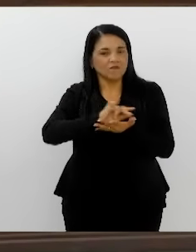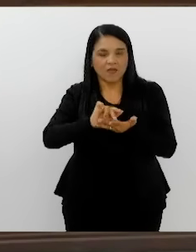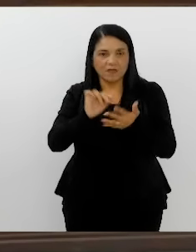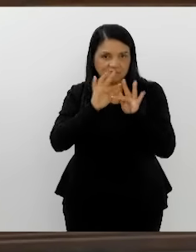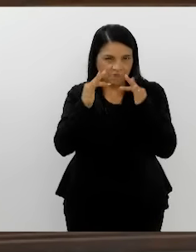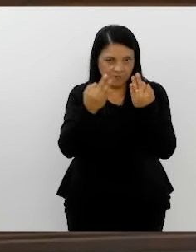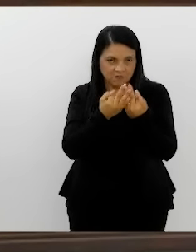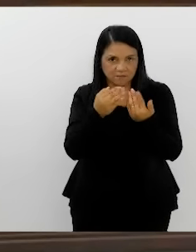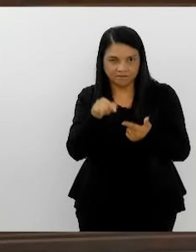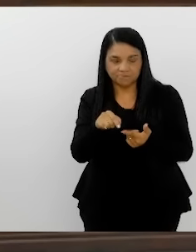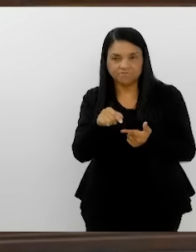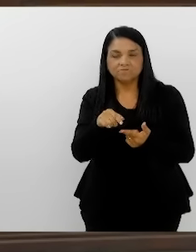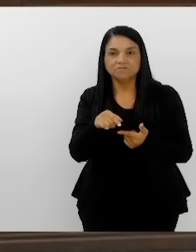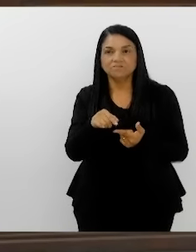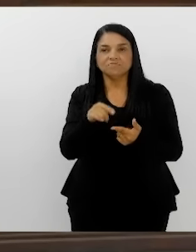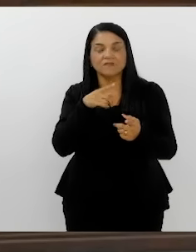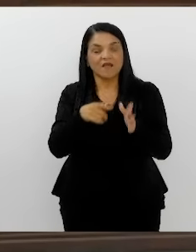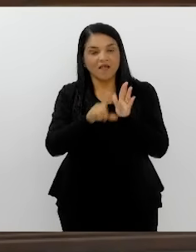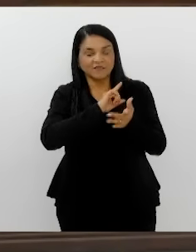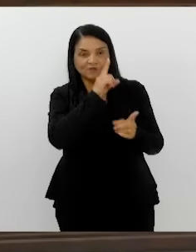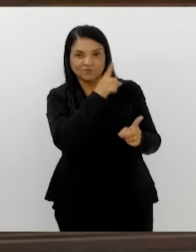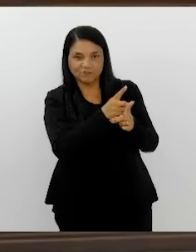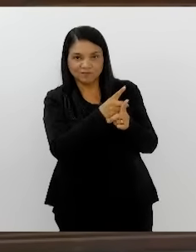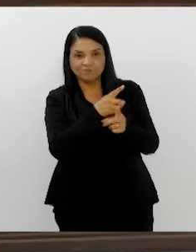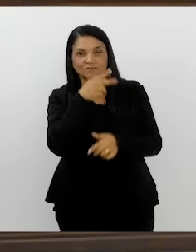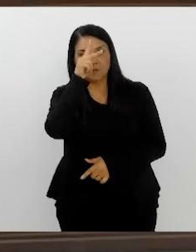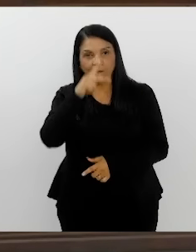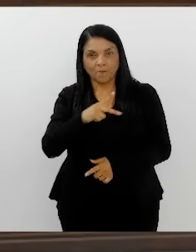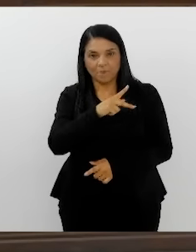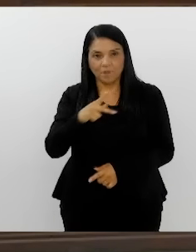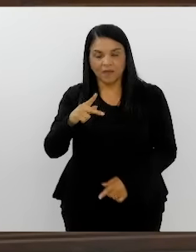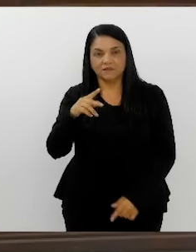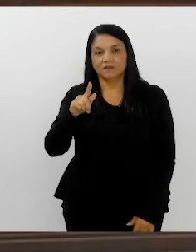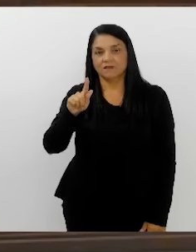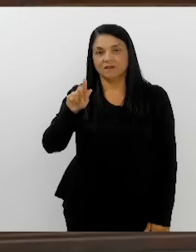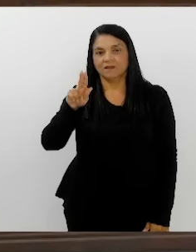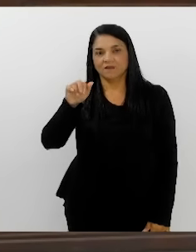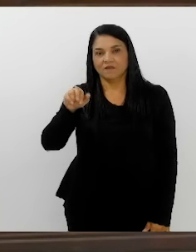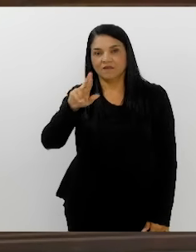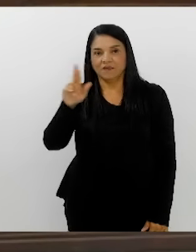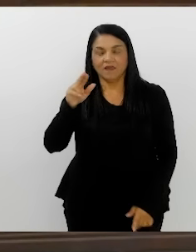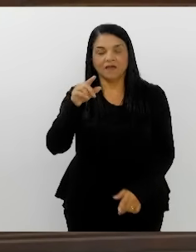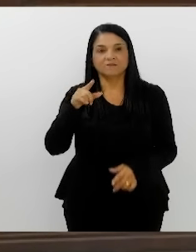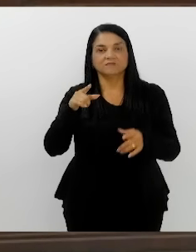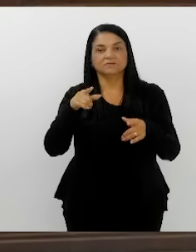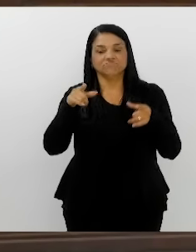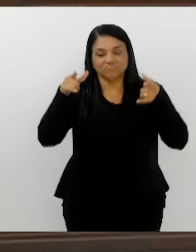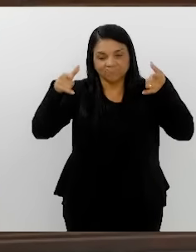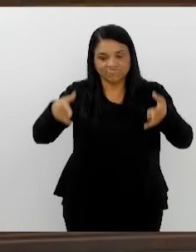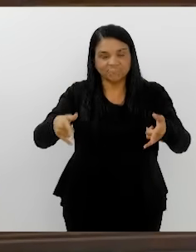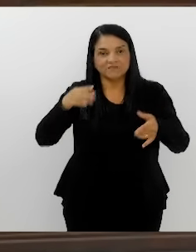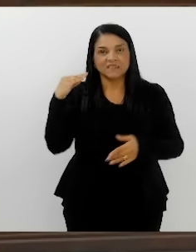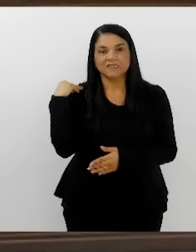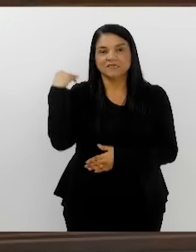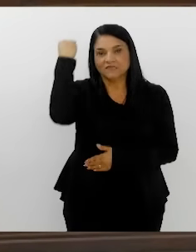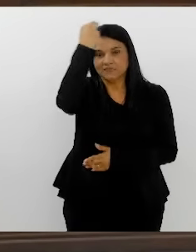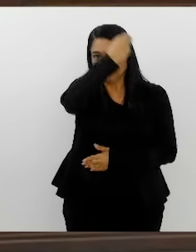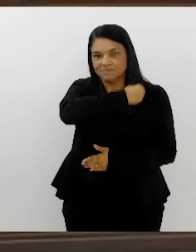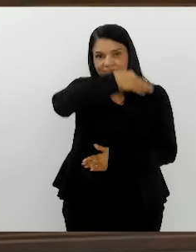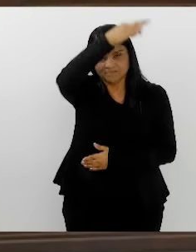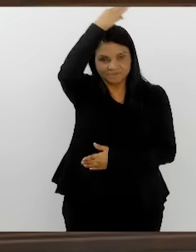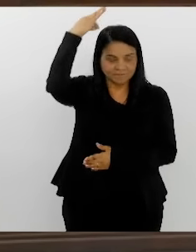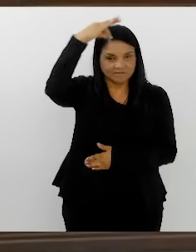Antes, encontrei com o Padre Guerra no túmulo de Santa Teresa d'Ávila. Rezamos juntos, o Padre